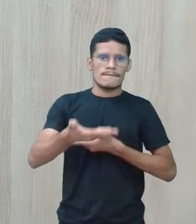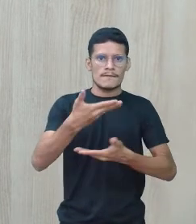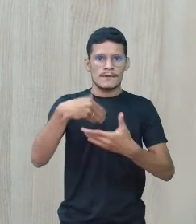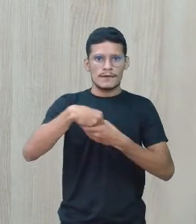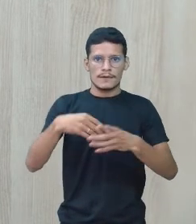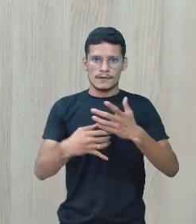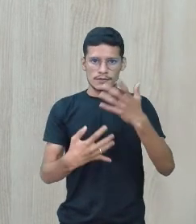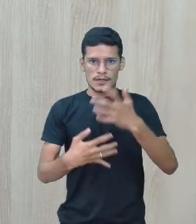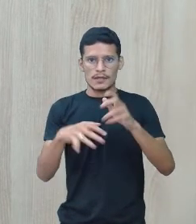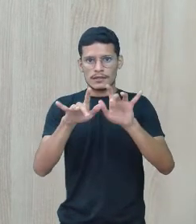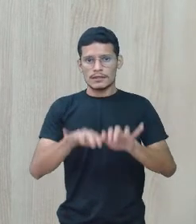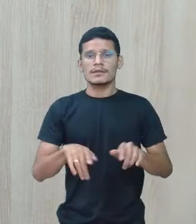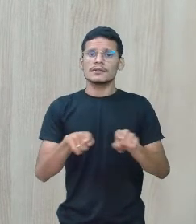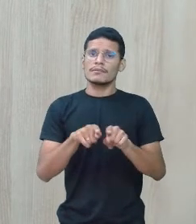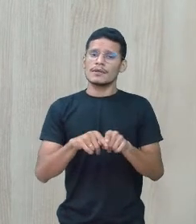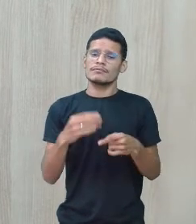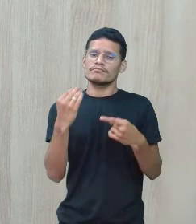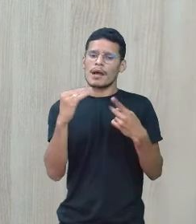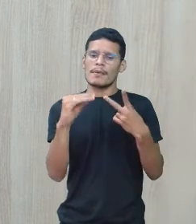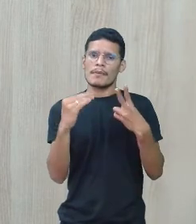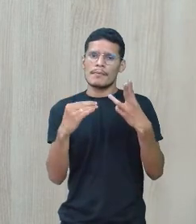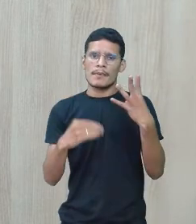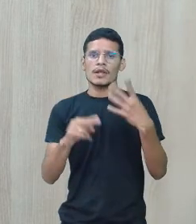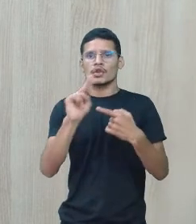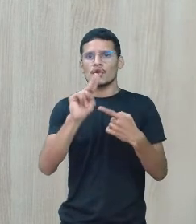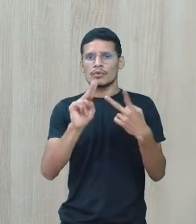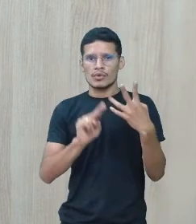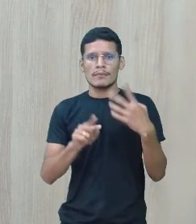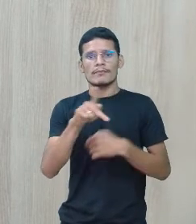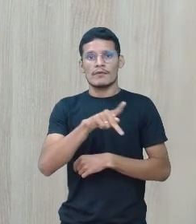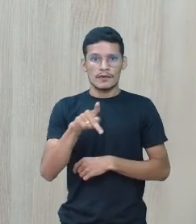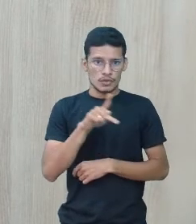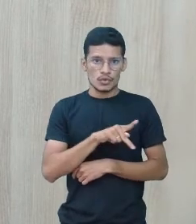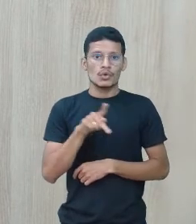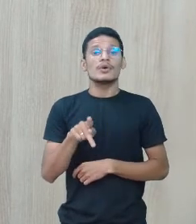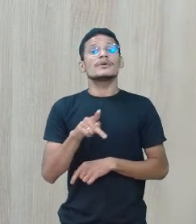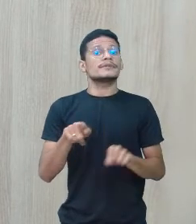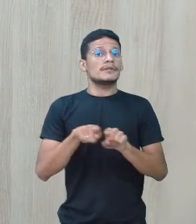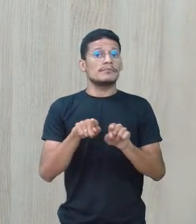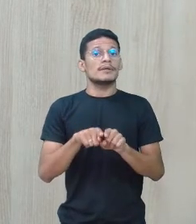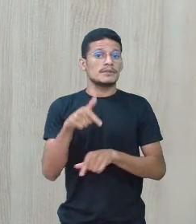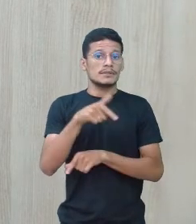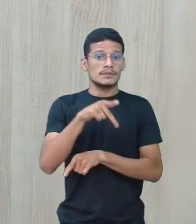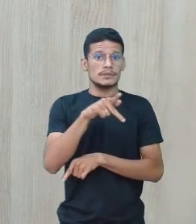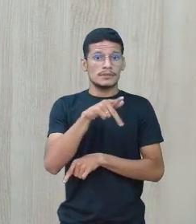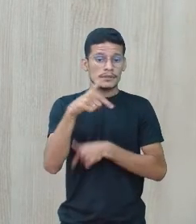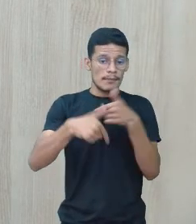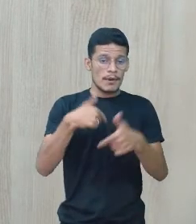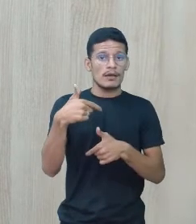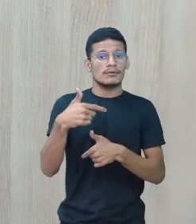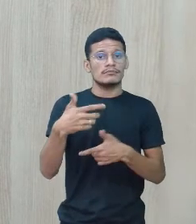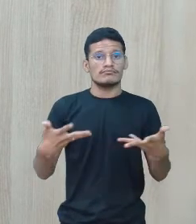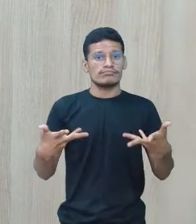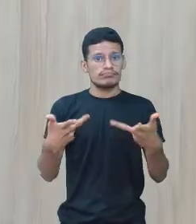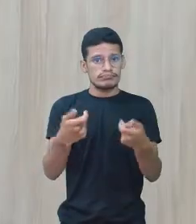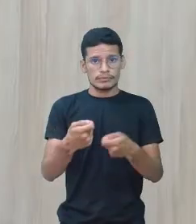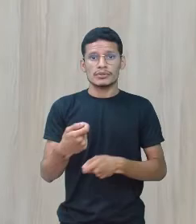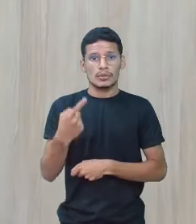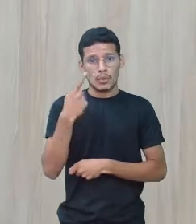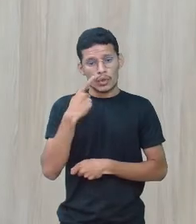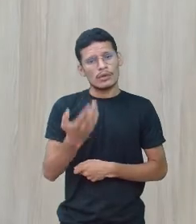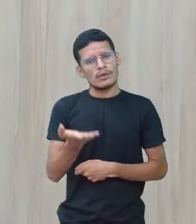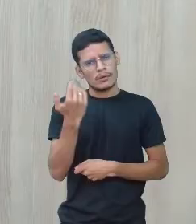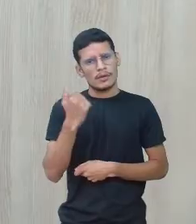é? E colocando aqui o nome dos seus professores, que estão também fazendo um trabalho incrível. Coloquem